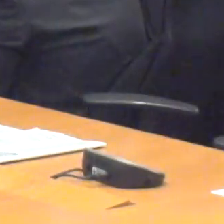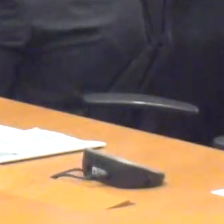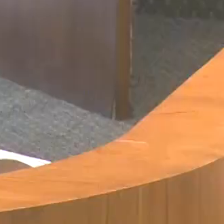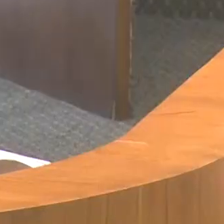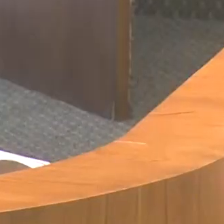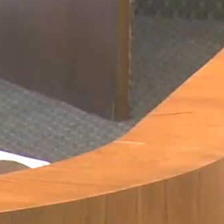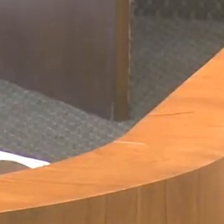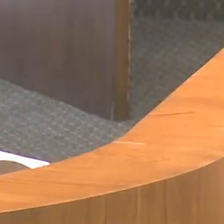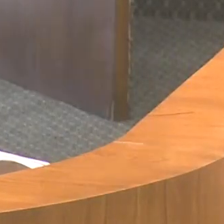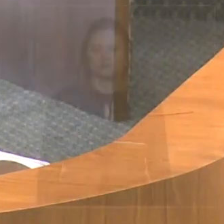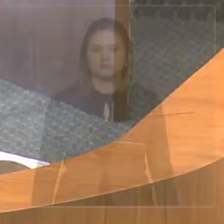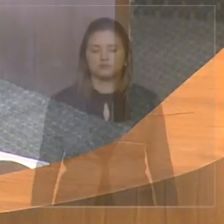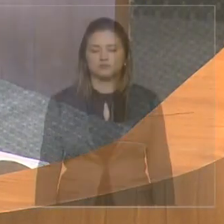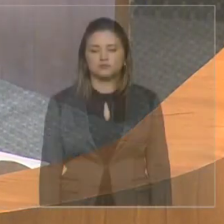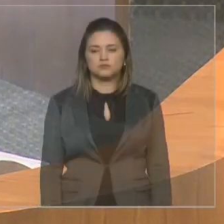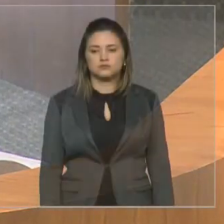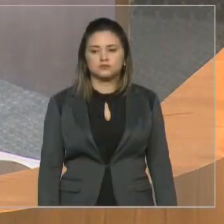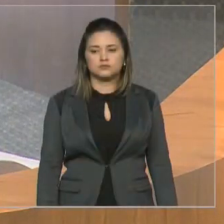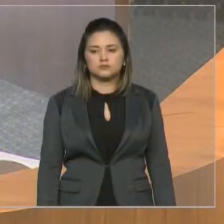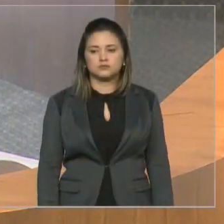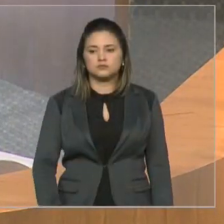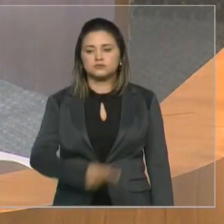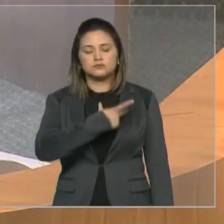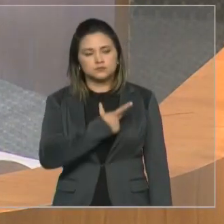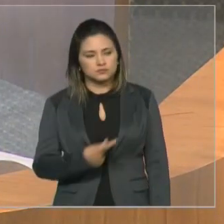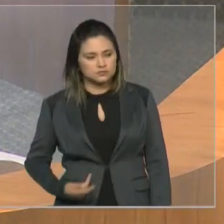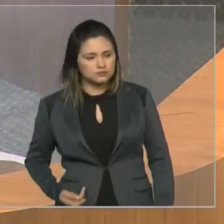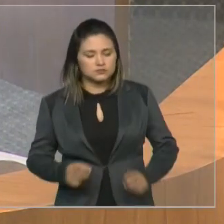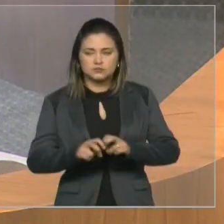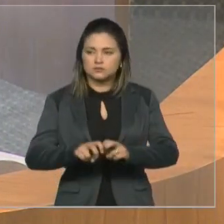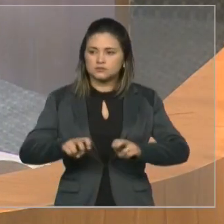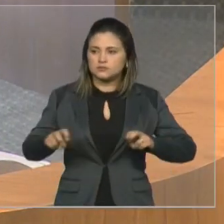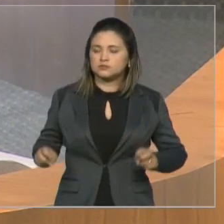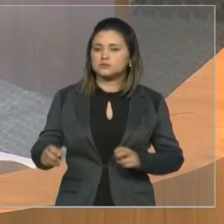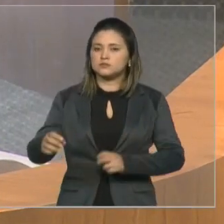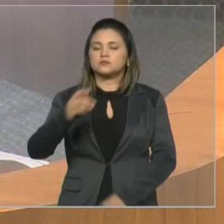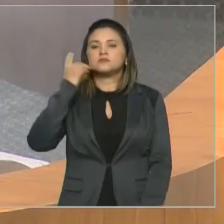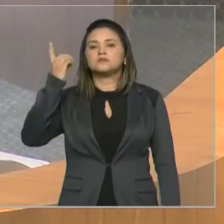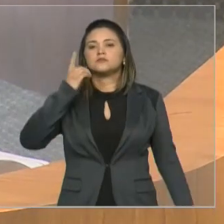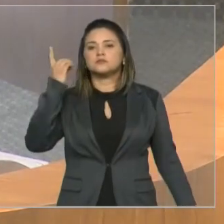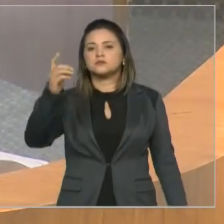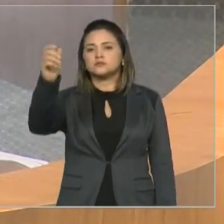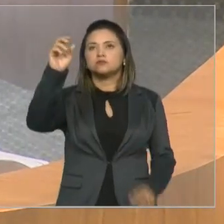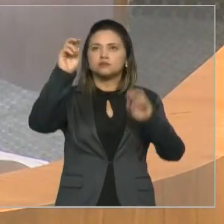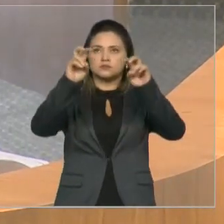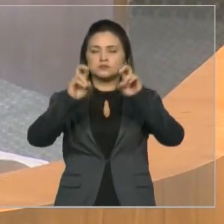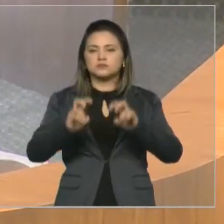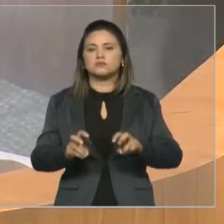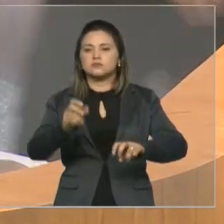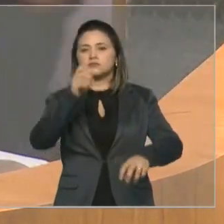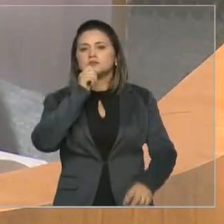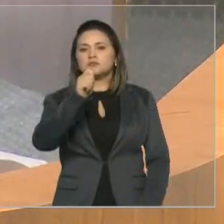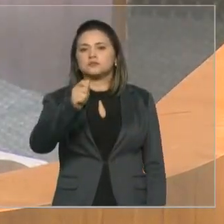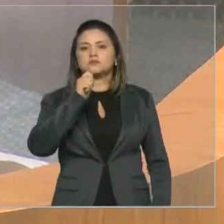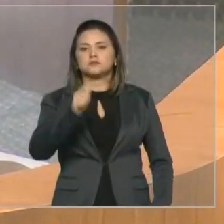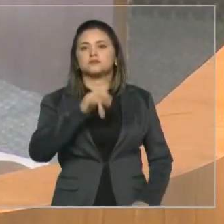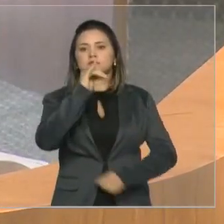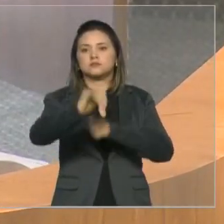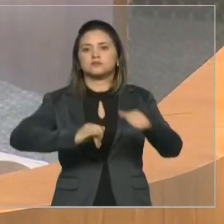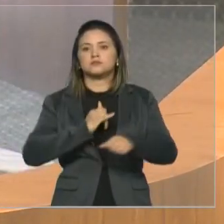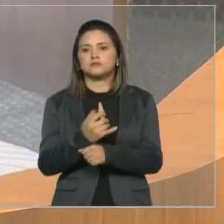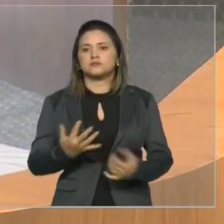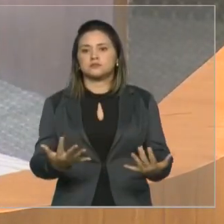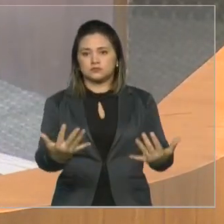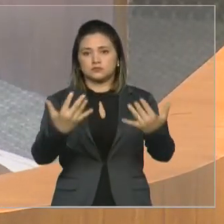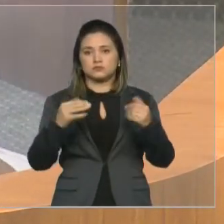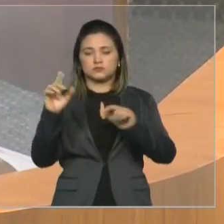Senhor presidente, demais membros da mesa, senhoras e senhores deputados, galeria, imprensa, internautas, telespectadores que